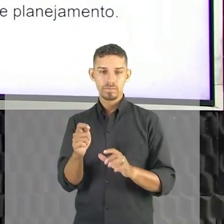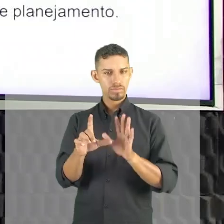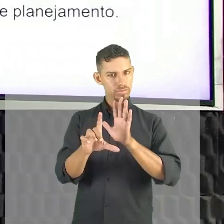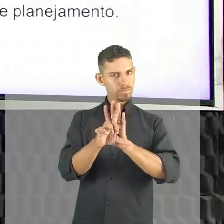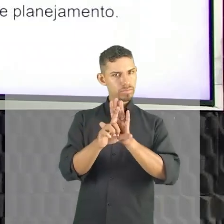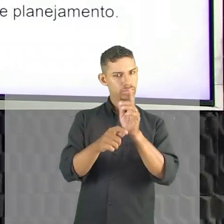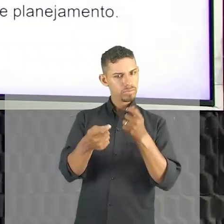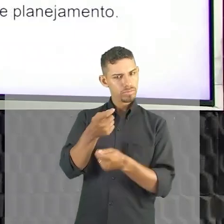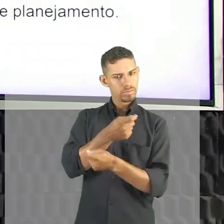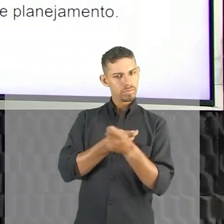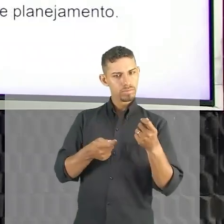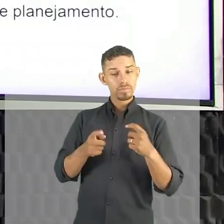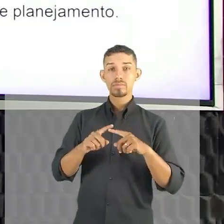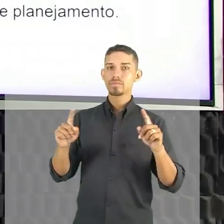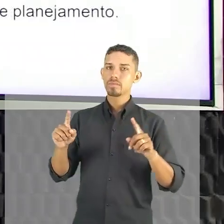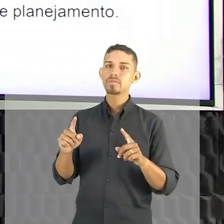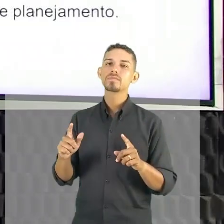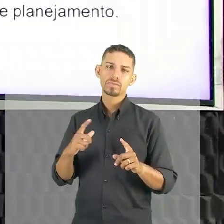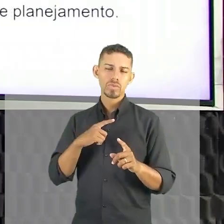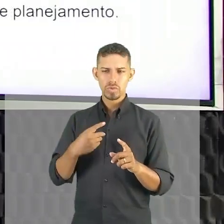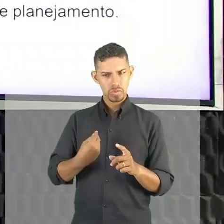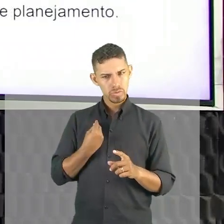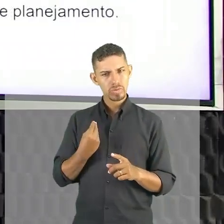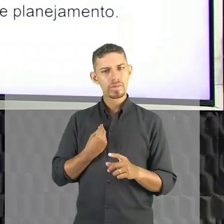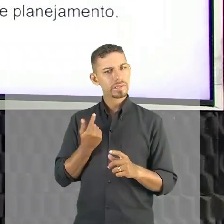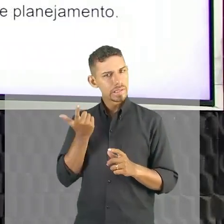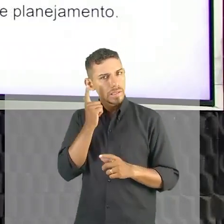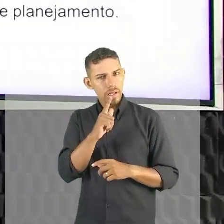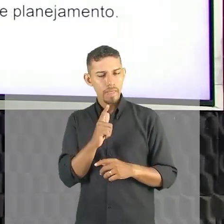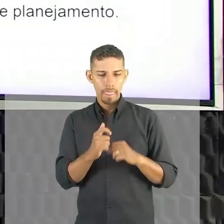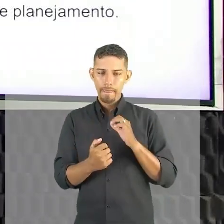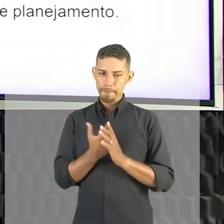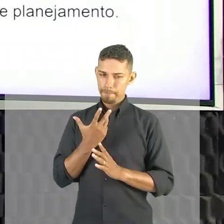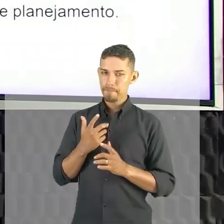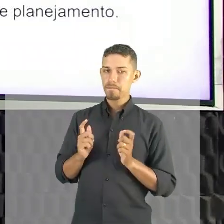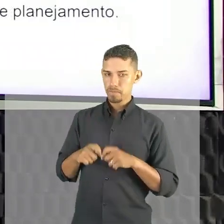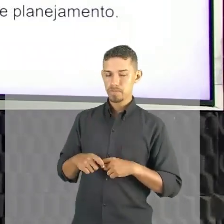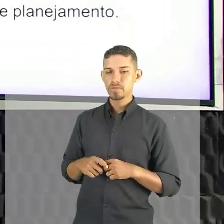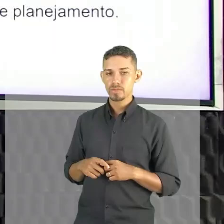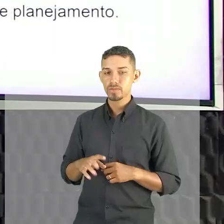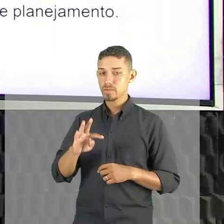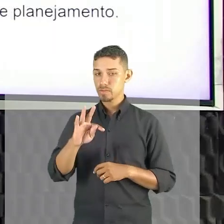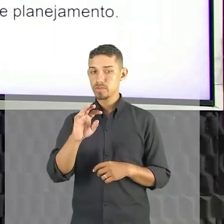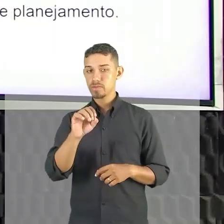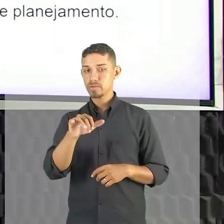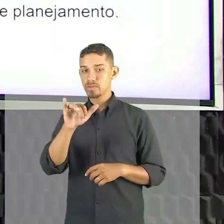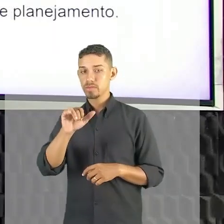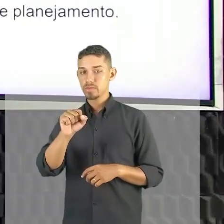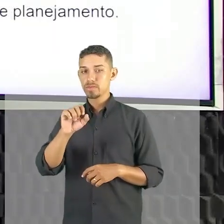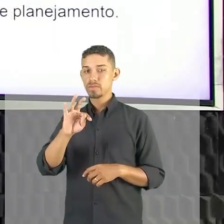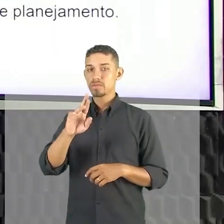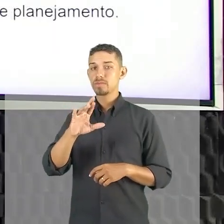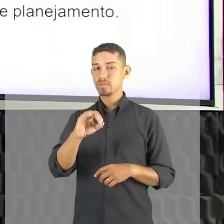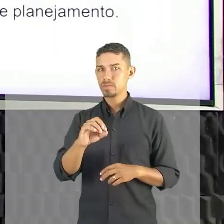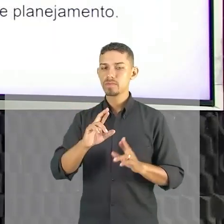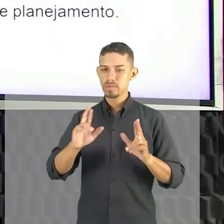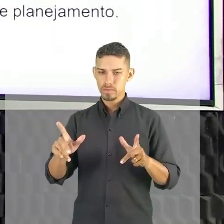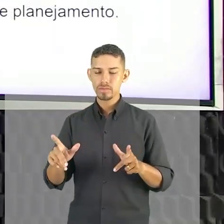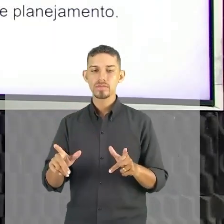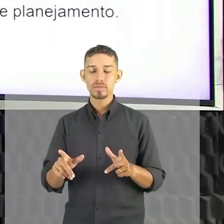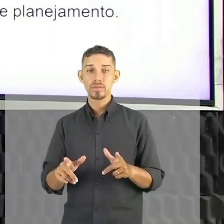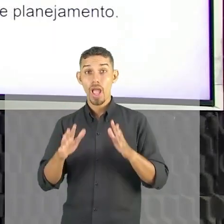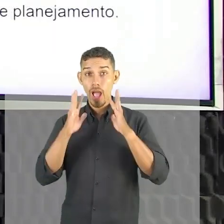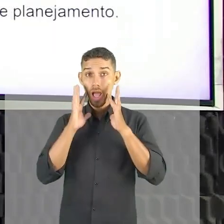economia, mas que ainda então não se aplicava ao processo produtivo. Por isso que o toyotismo ele vai ser diferenciado. Então,